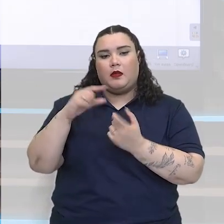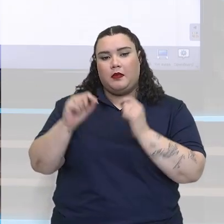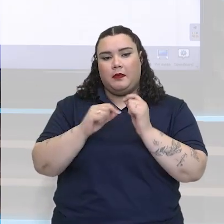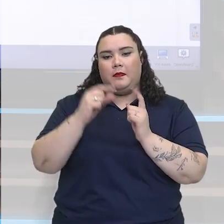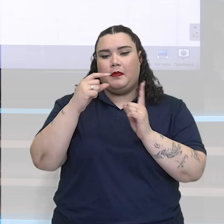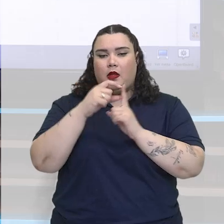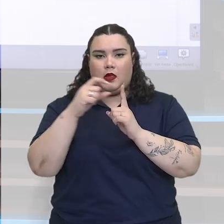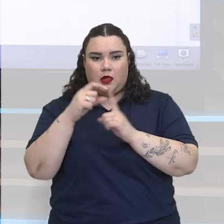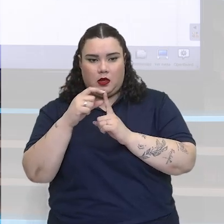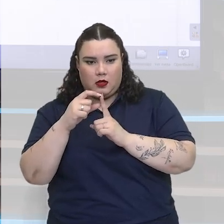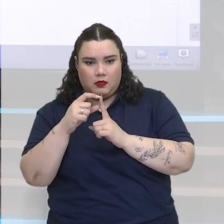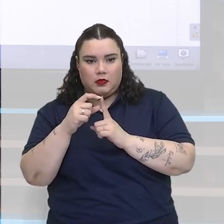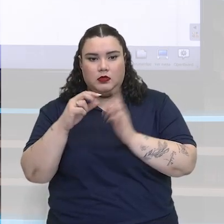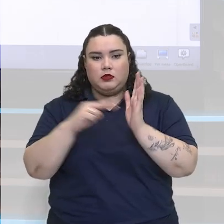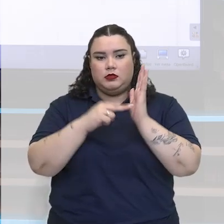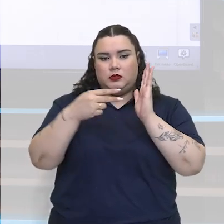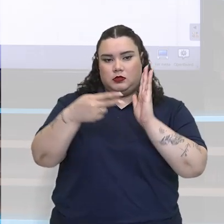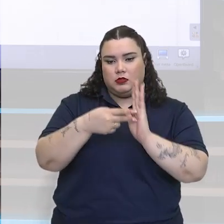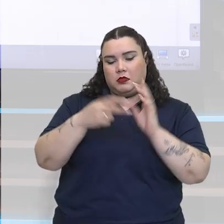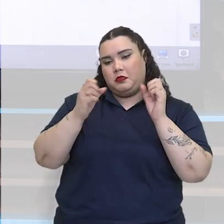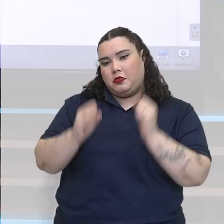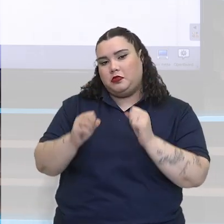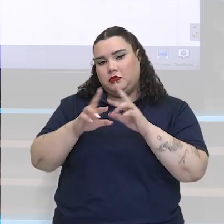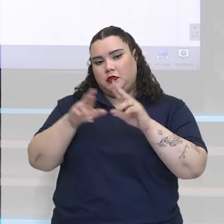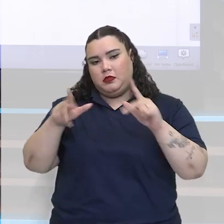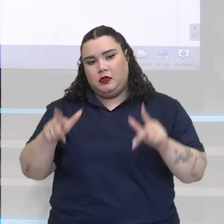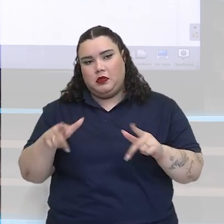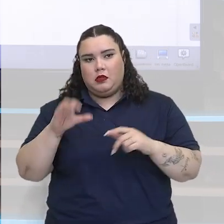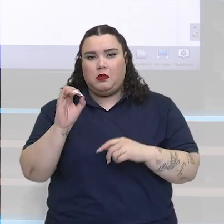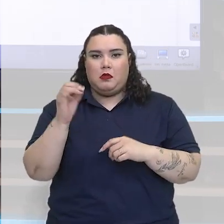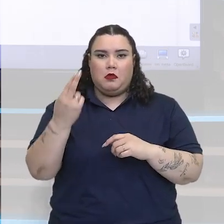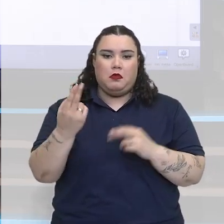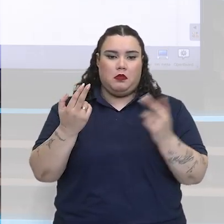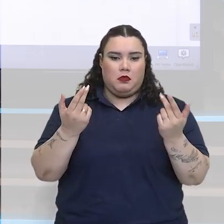nova palavra com um sentido que pode ser diferente ou